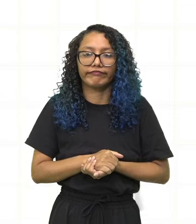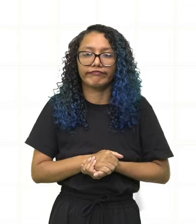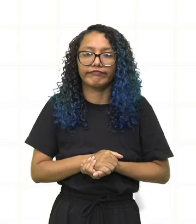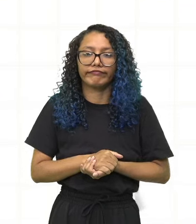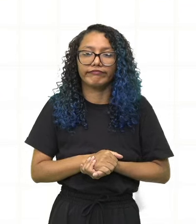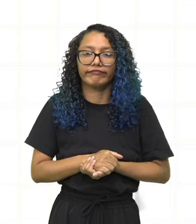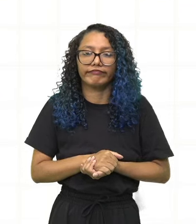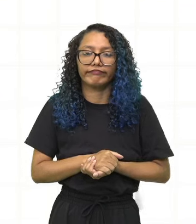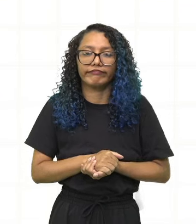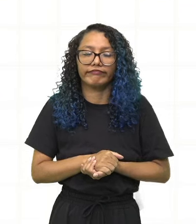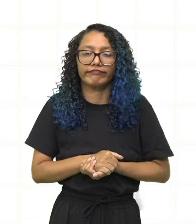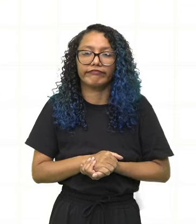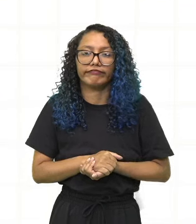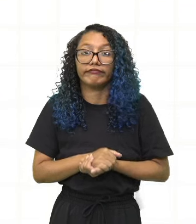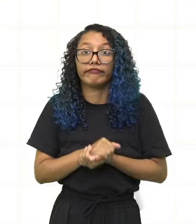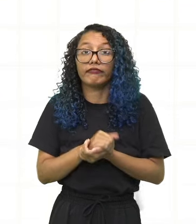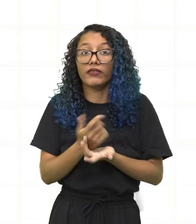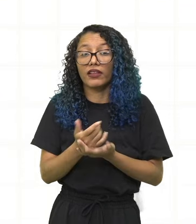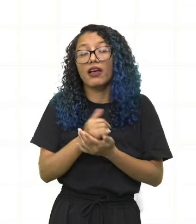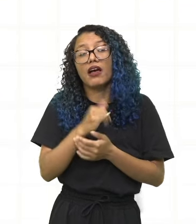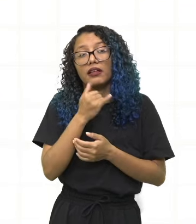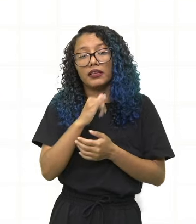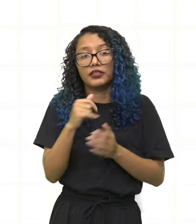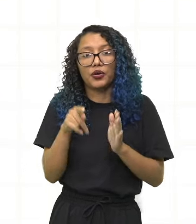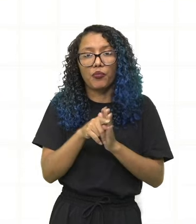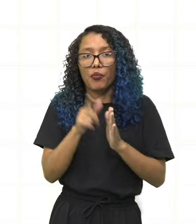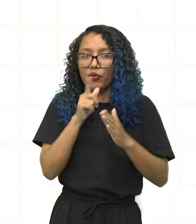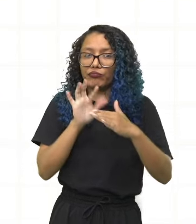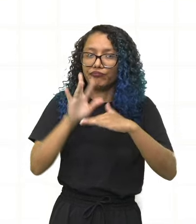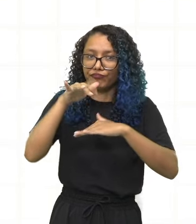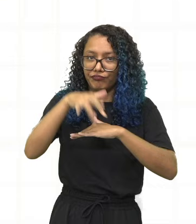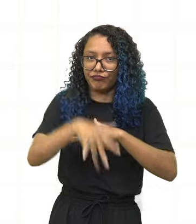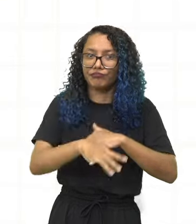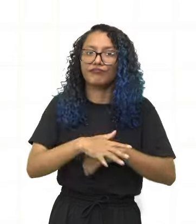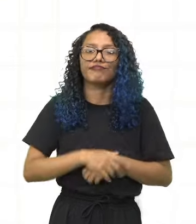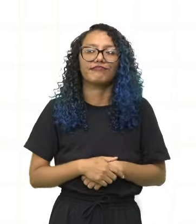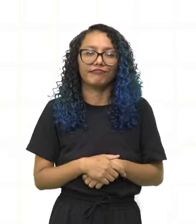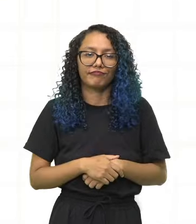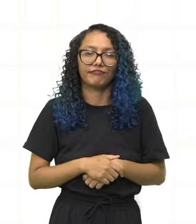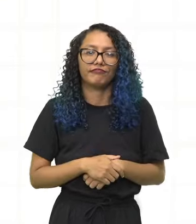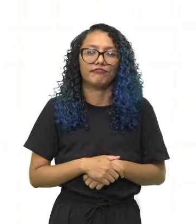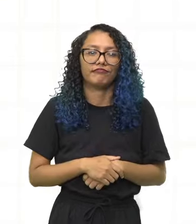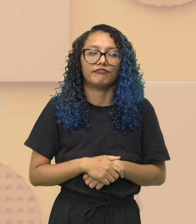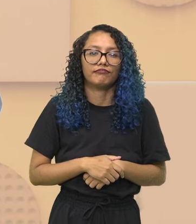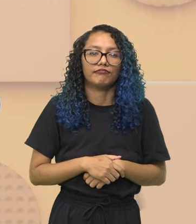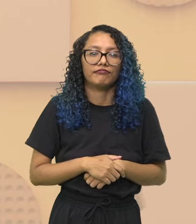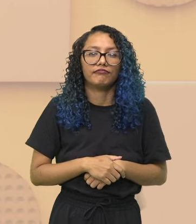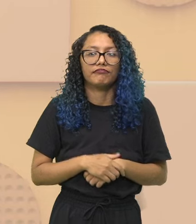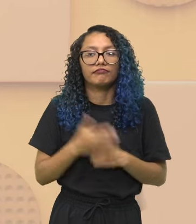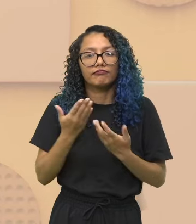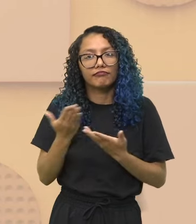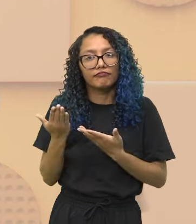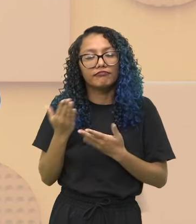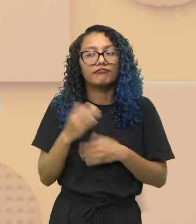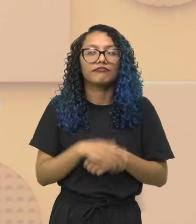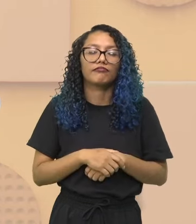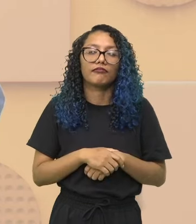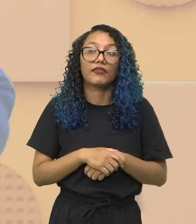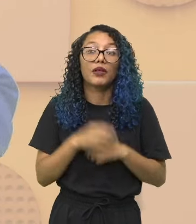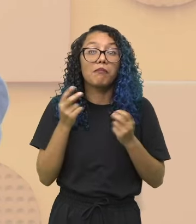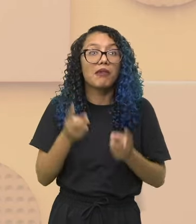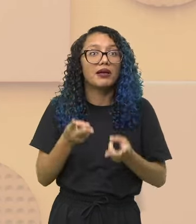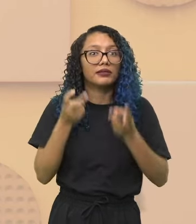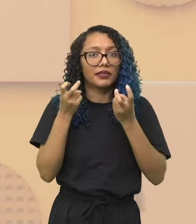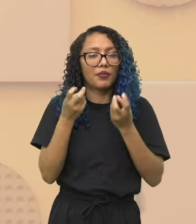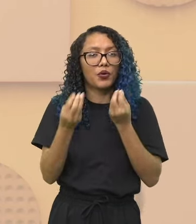energia oriunda aí da energia hidráulica, tá bom? Então, nesse gráfico, a gente observa as